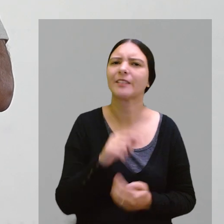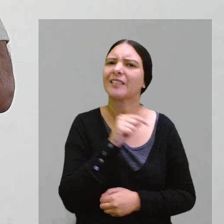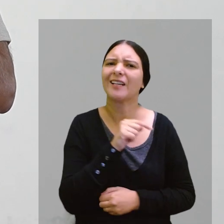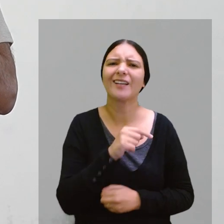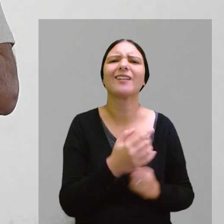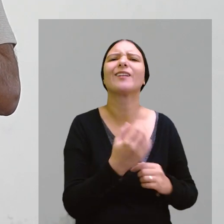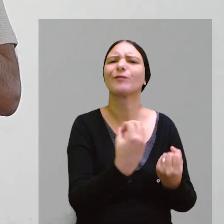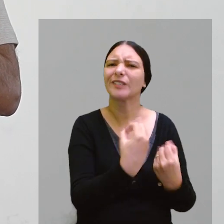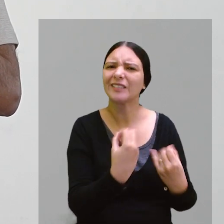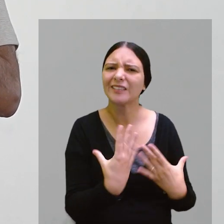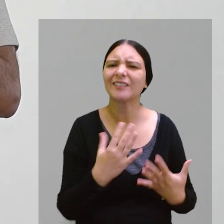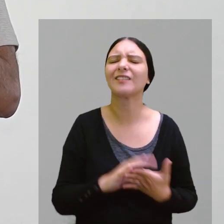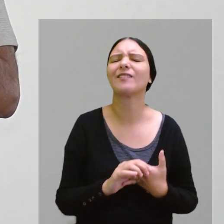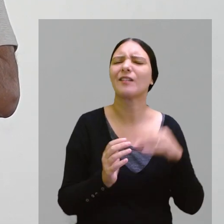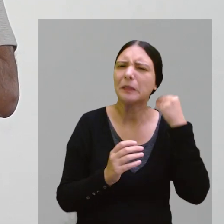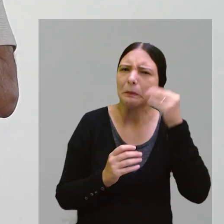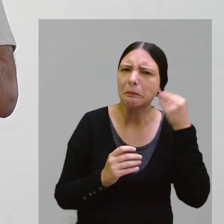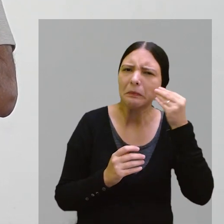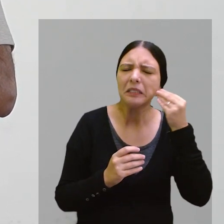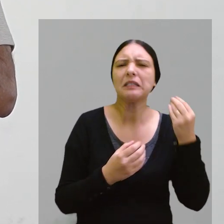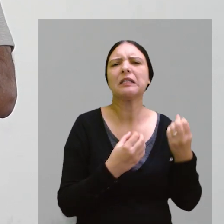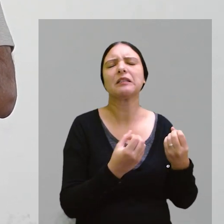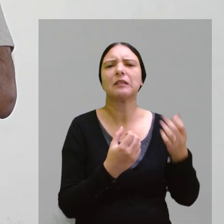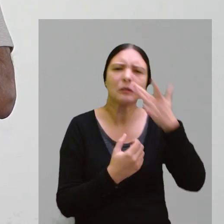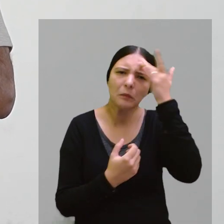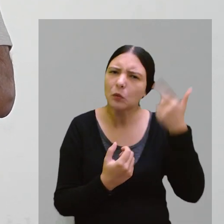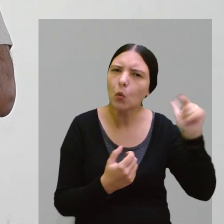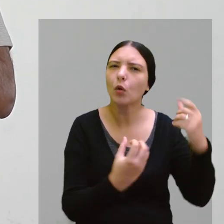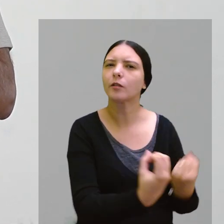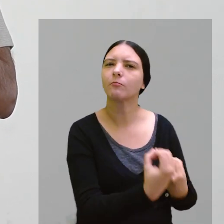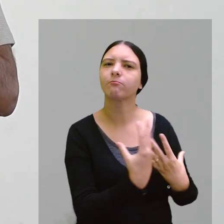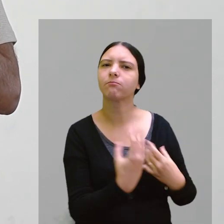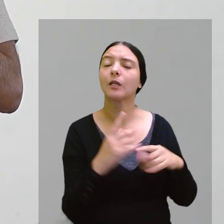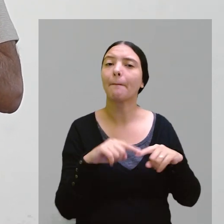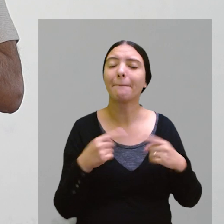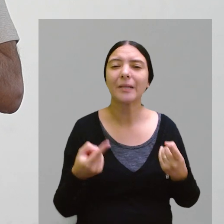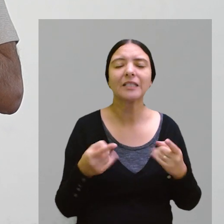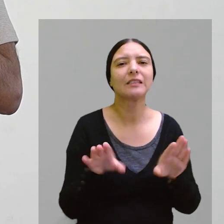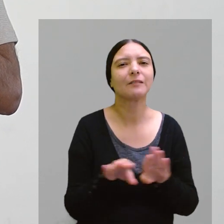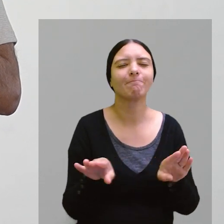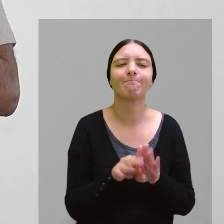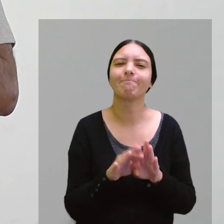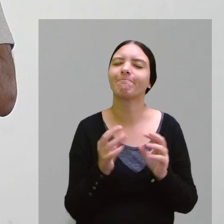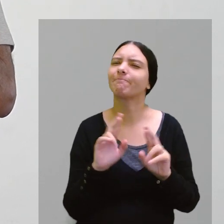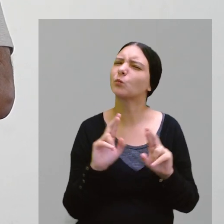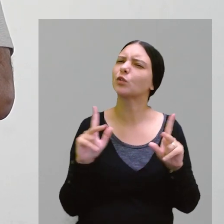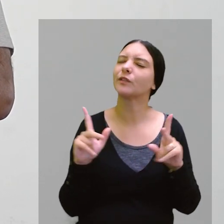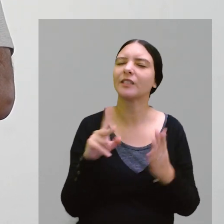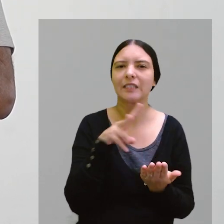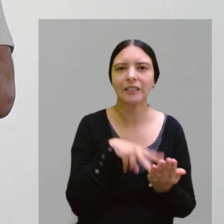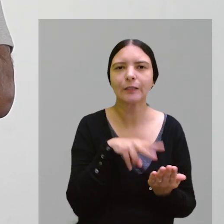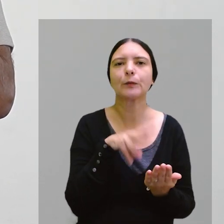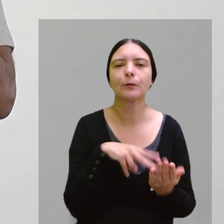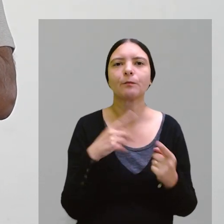Ela educa, ela transmite experiência de outras pessoas para a gente, mas eu estou falando de um aspecto diferente aqui da